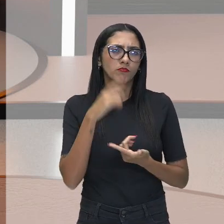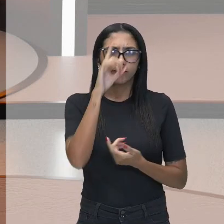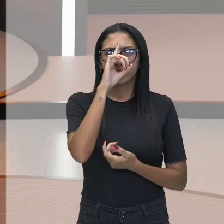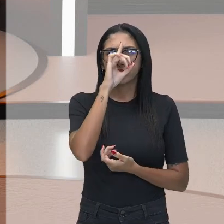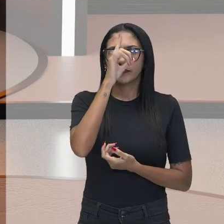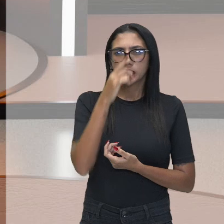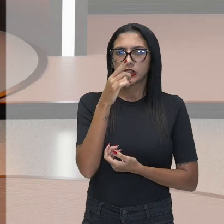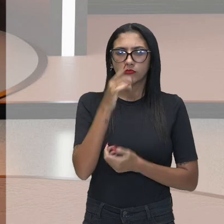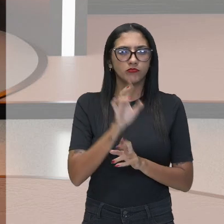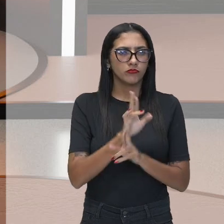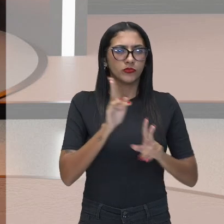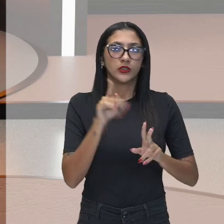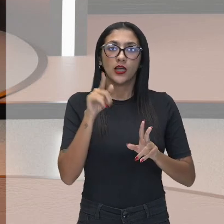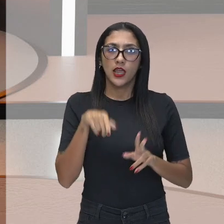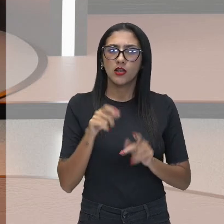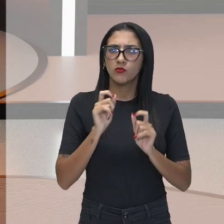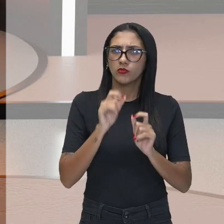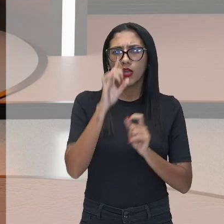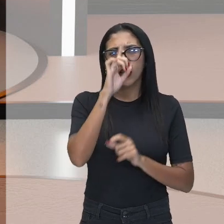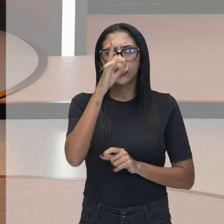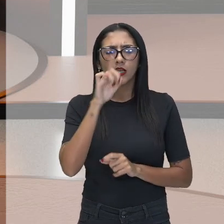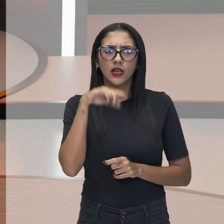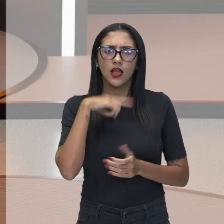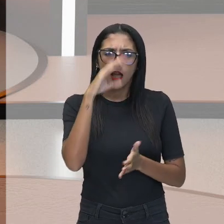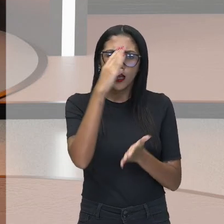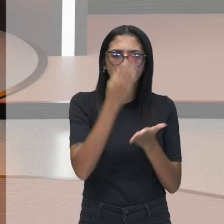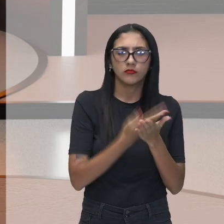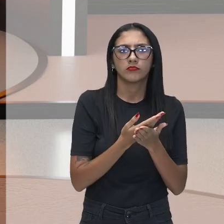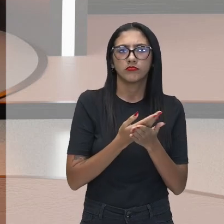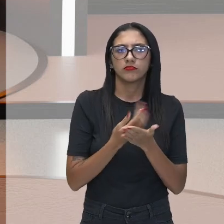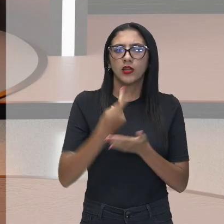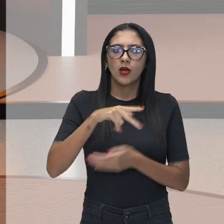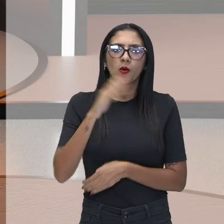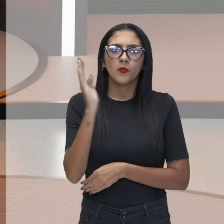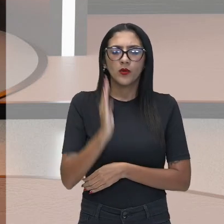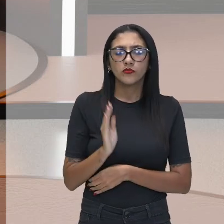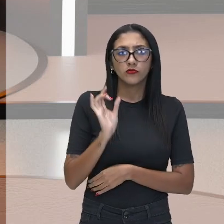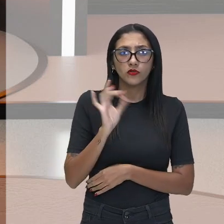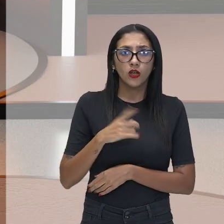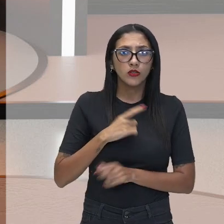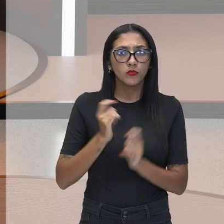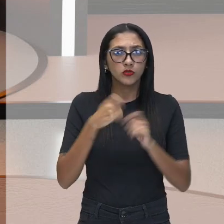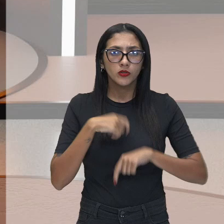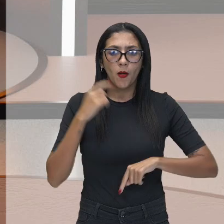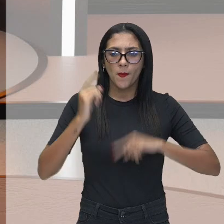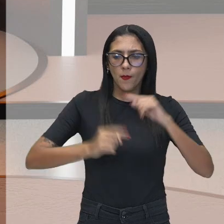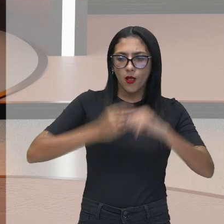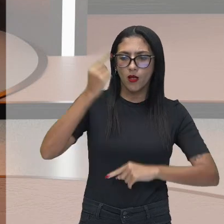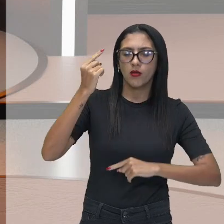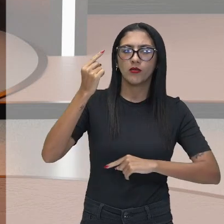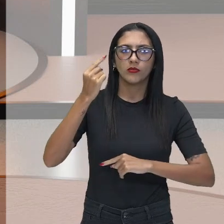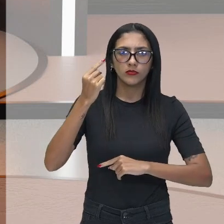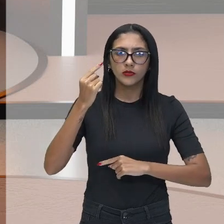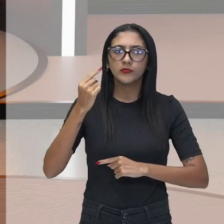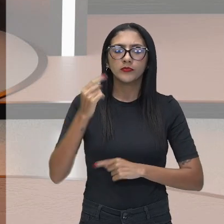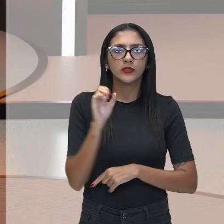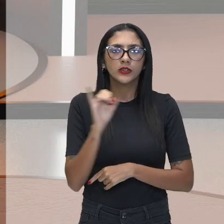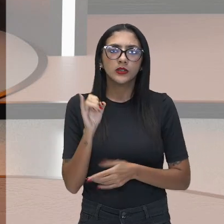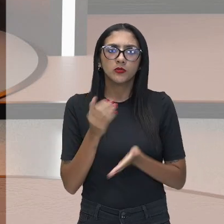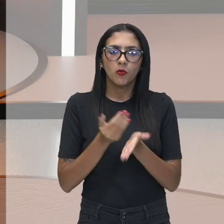positivistas acreditavam que o Brasil só ia se modernizar a partir do processo de instauração de